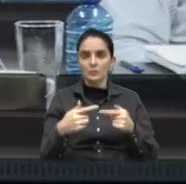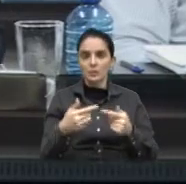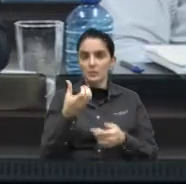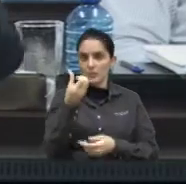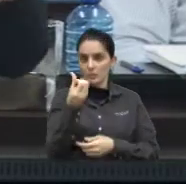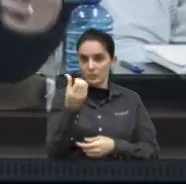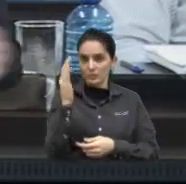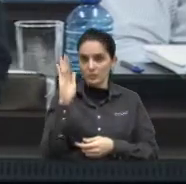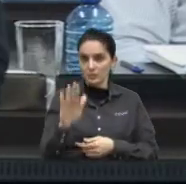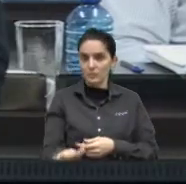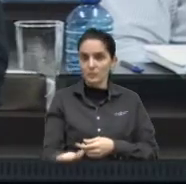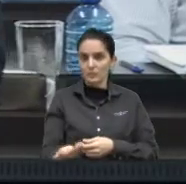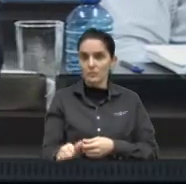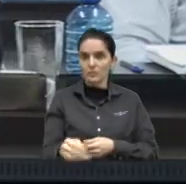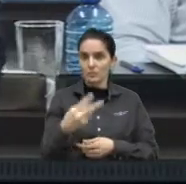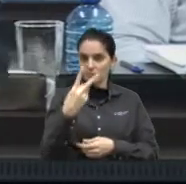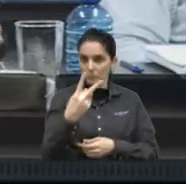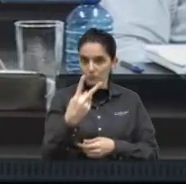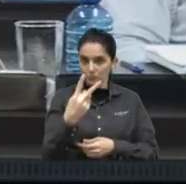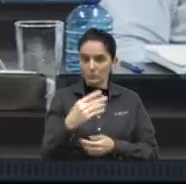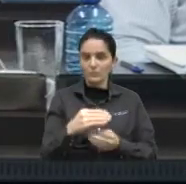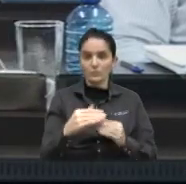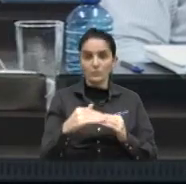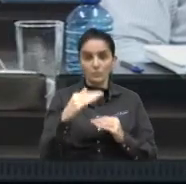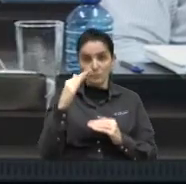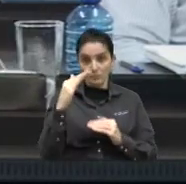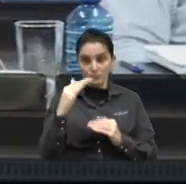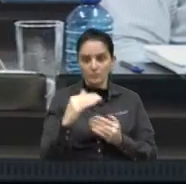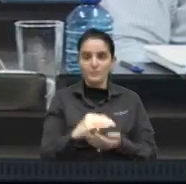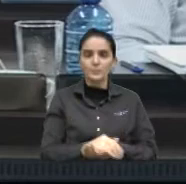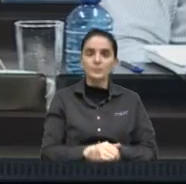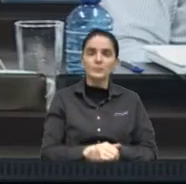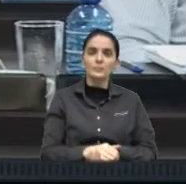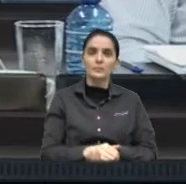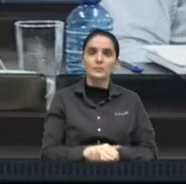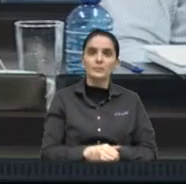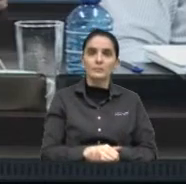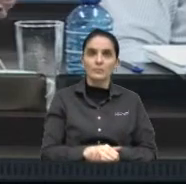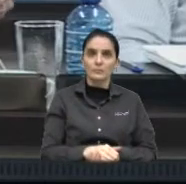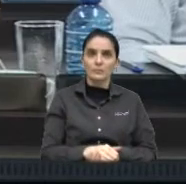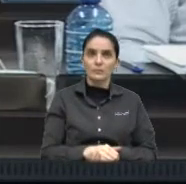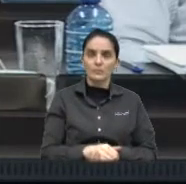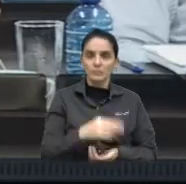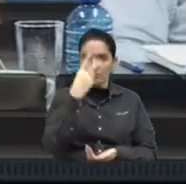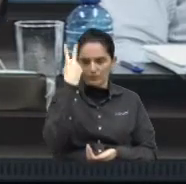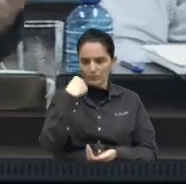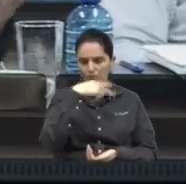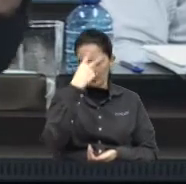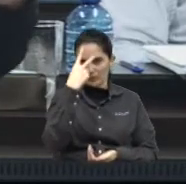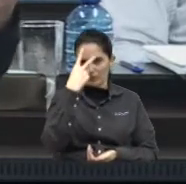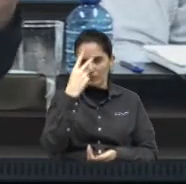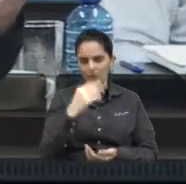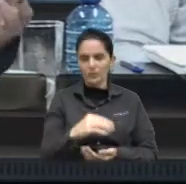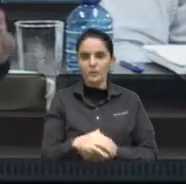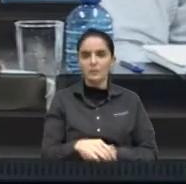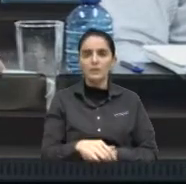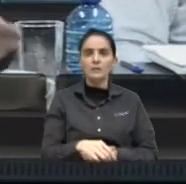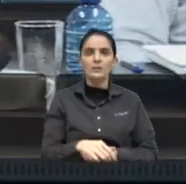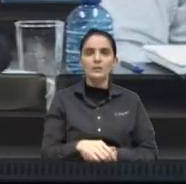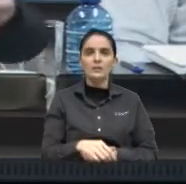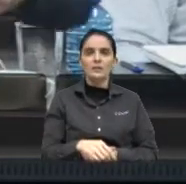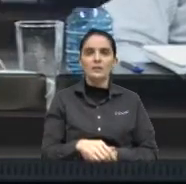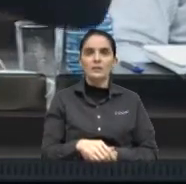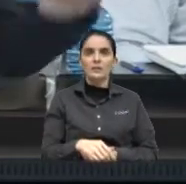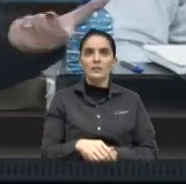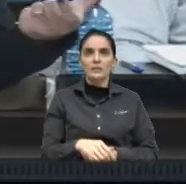duas horas a mais importante por diversas vezes nós fomos em indagados com relação a